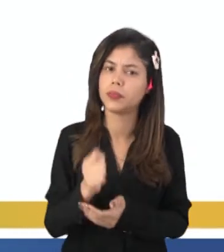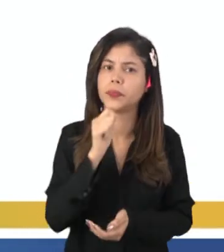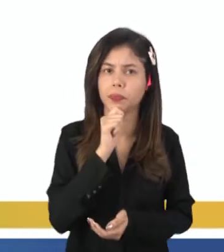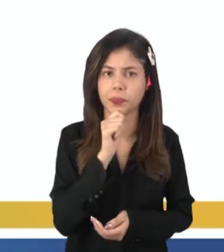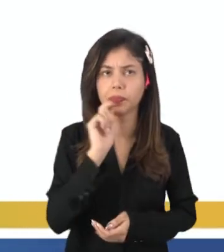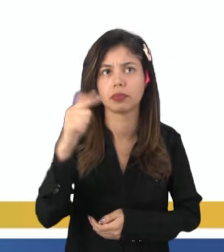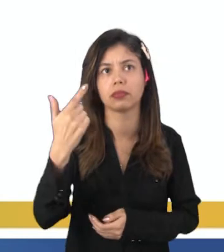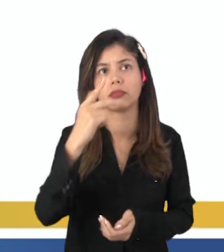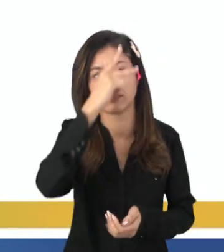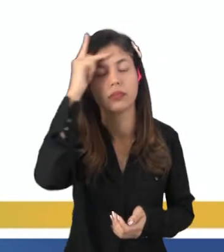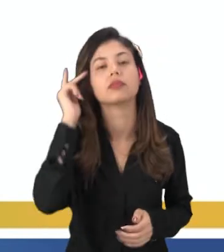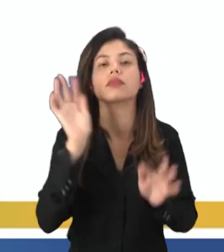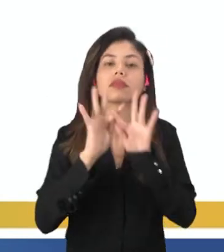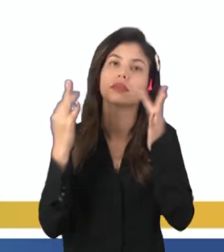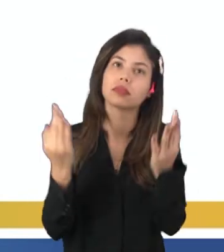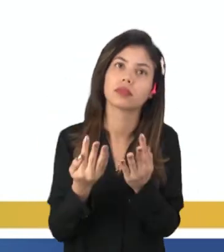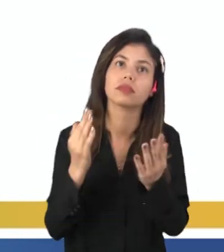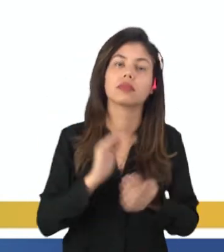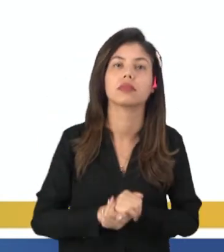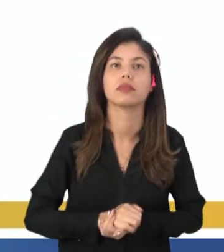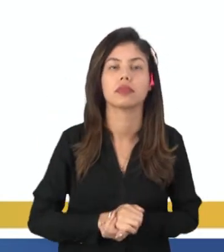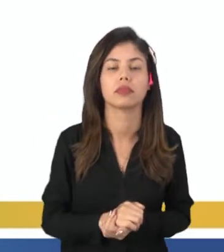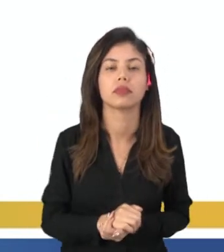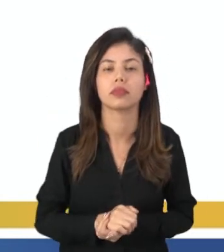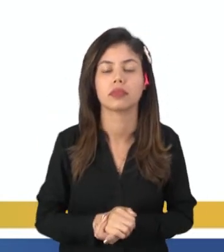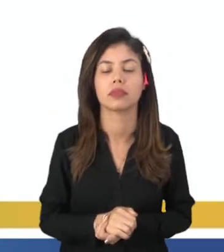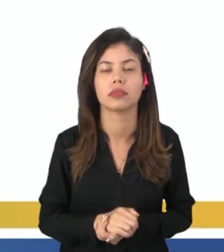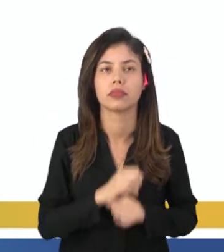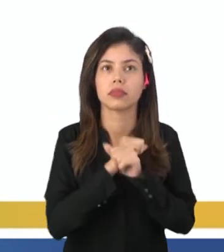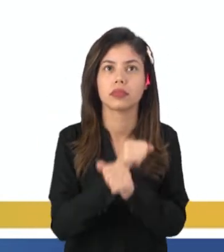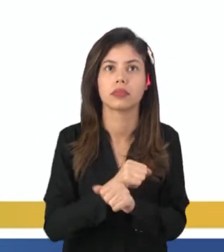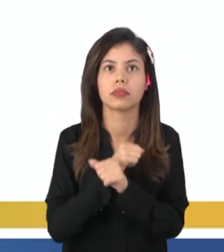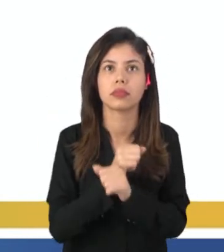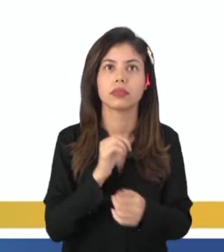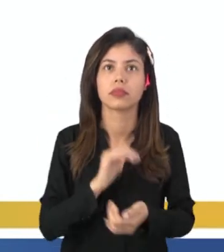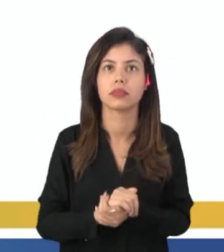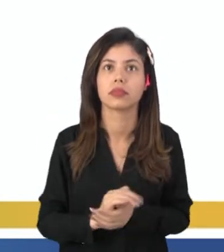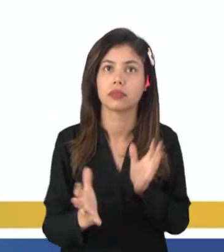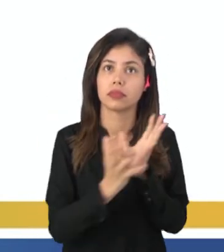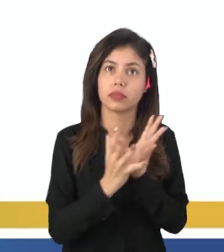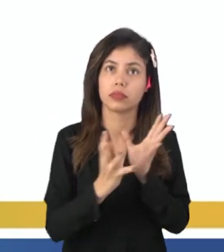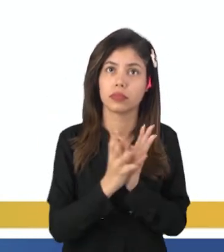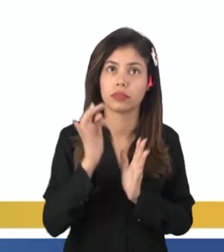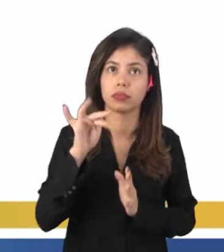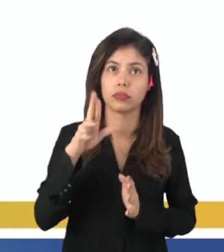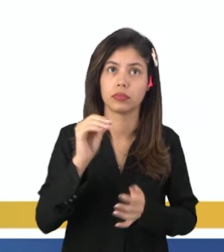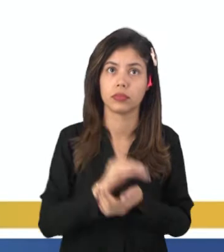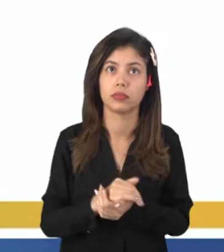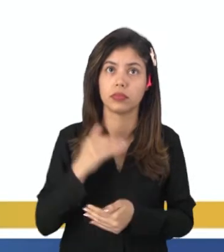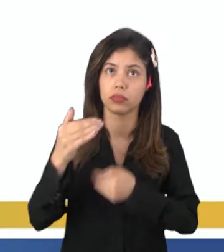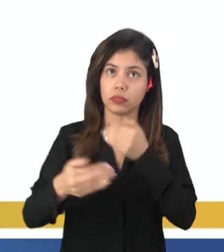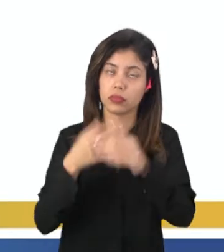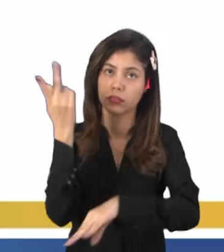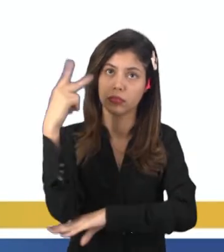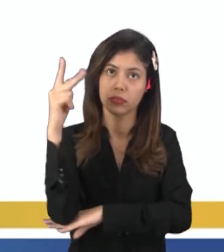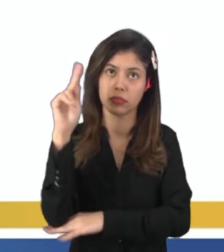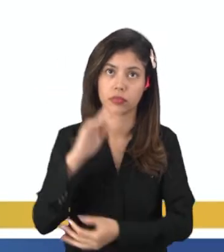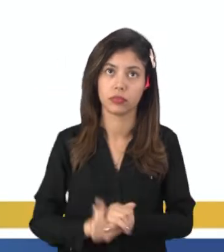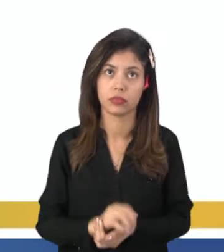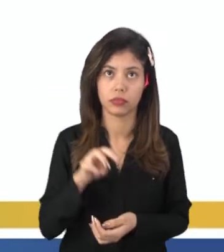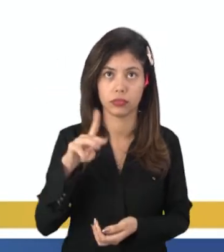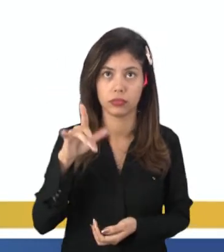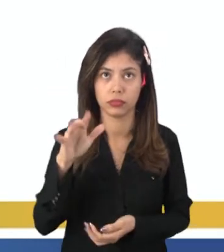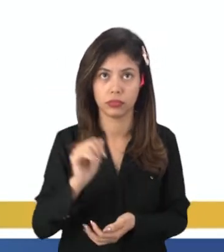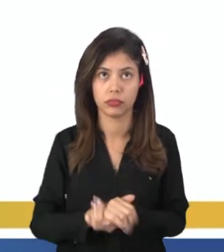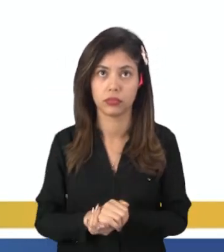da família que não trabalhavam, idosas, né. Os escravos formavam um grupo ínfimo, né, que era pequeno, durante o